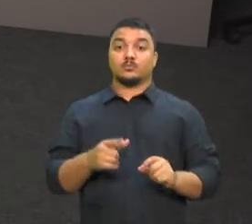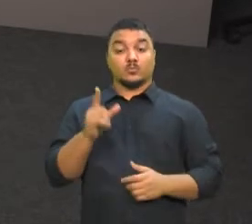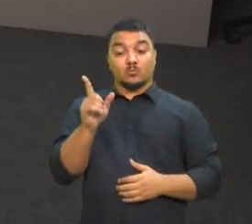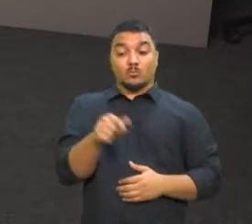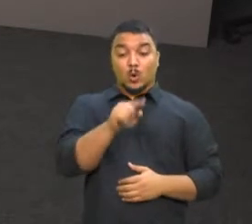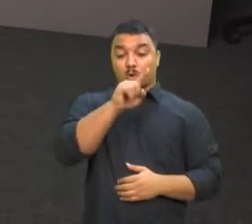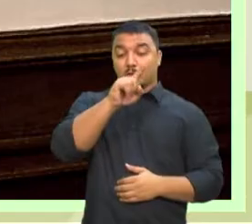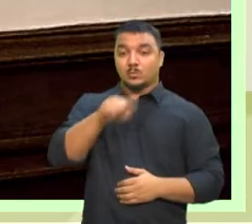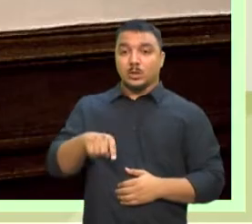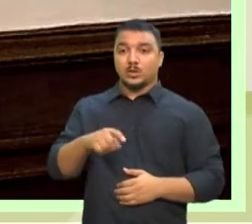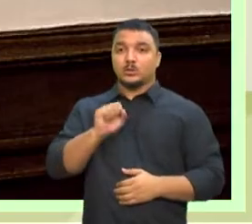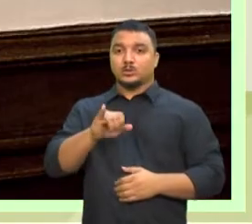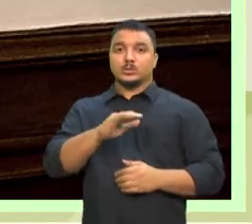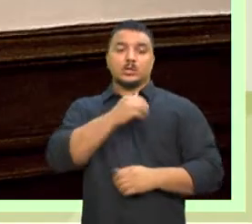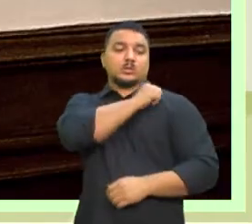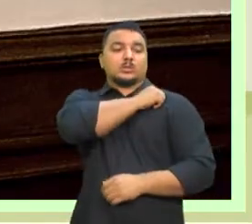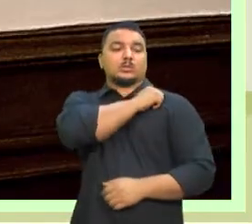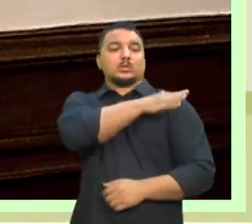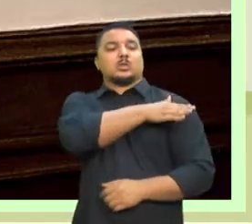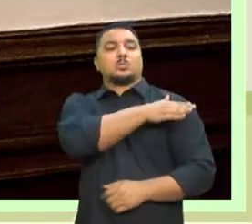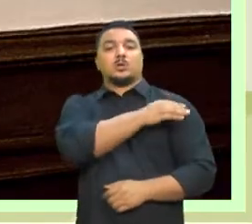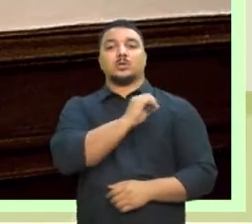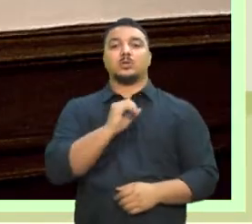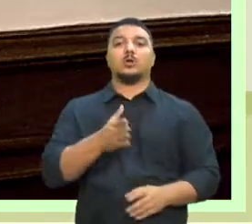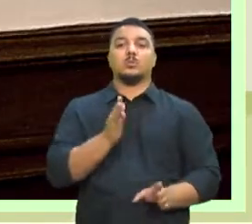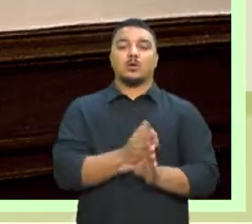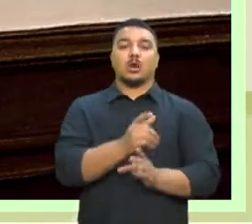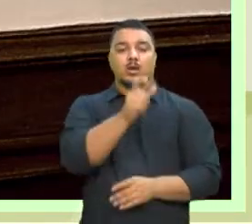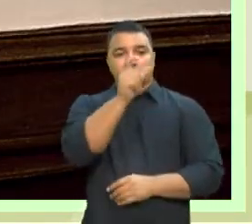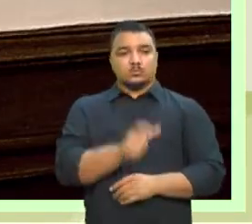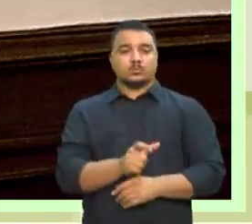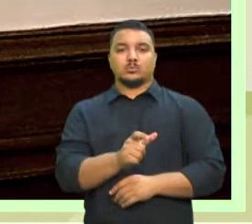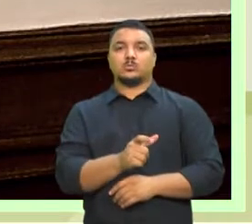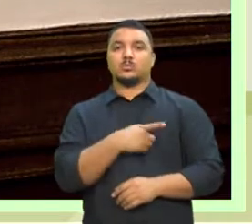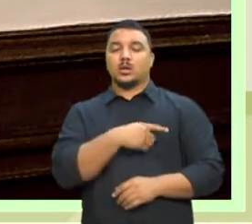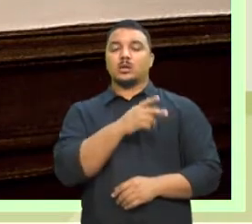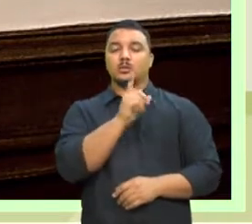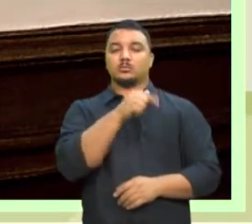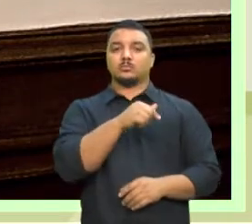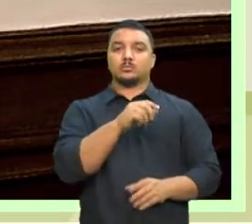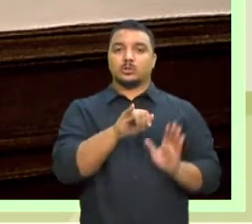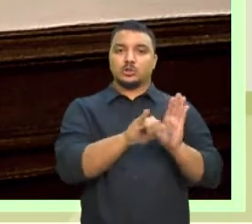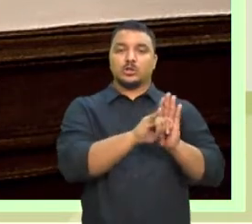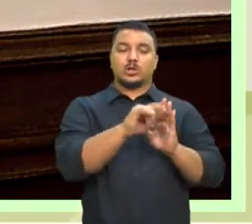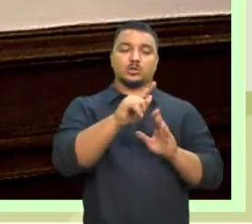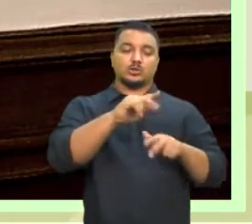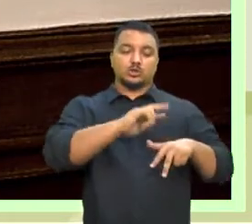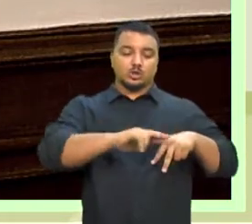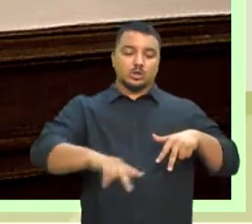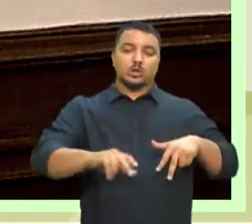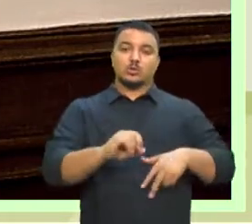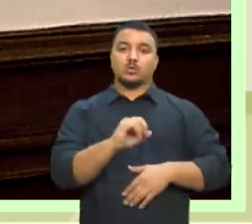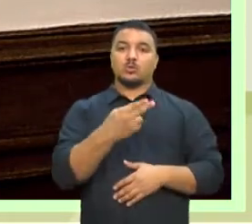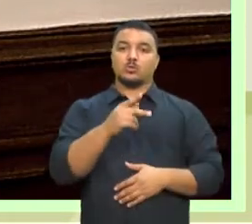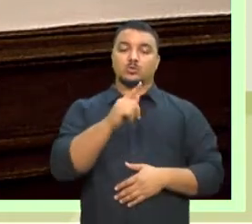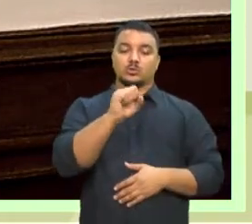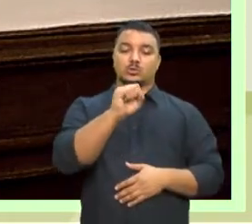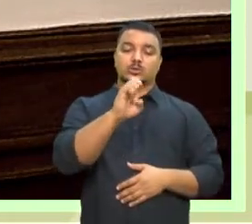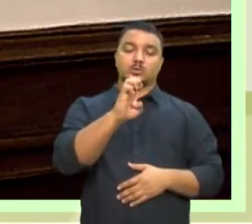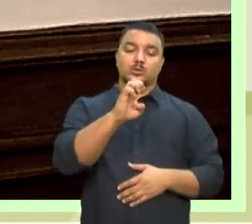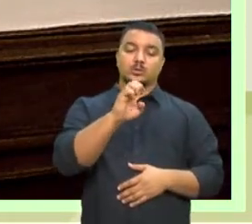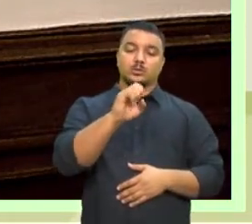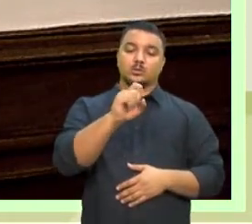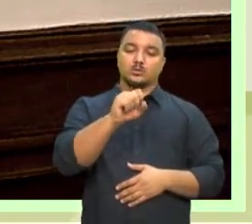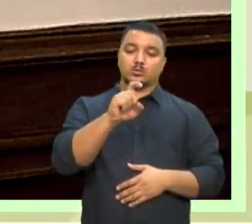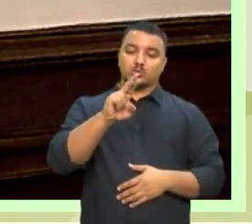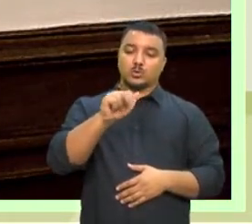a discriminação por orientação sexual ou identidade de gênero. E cita lá a lei nacional na qual é